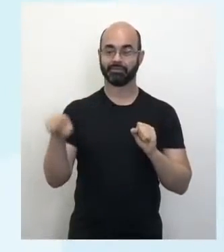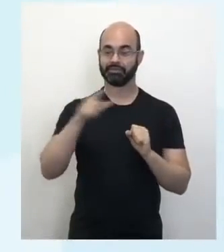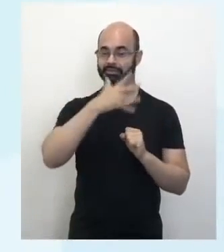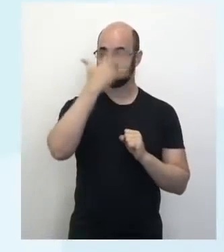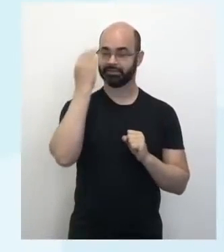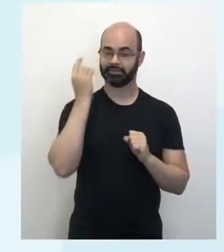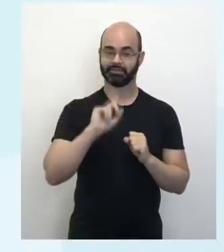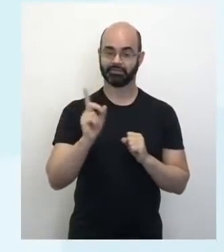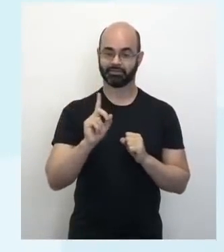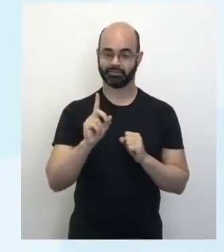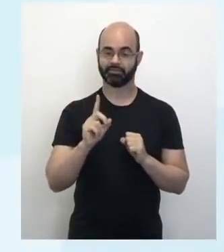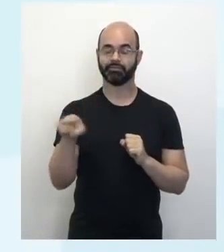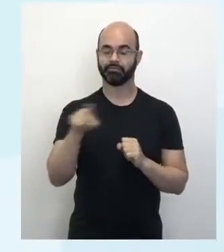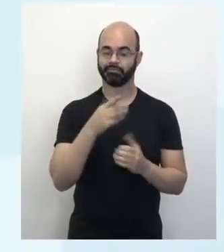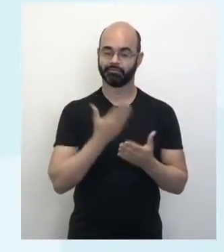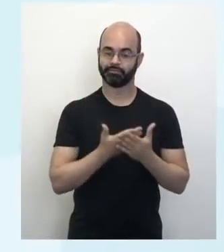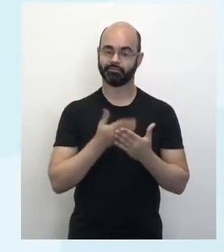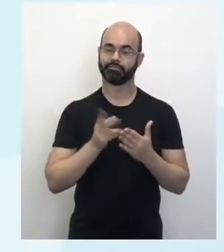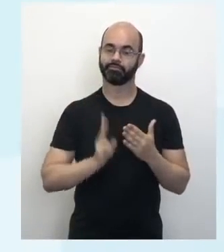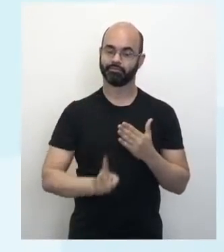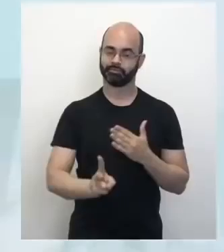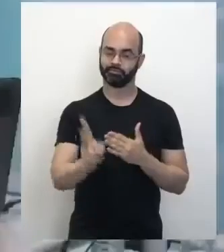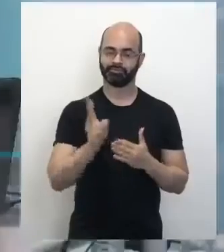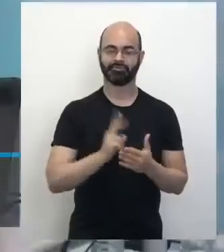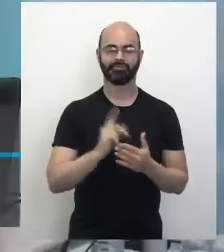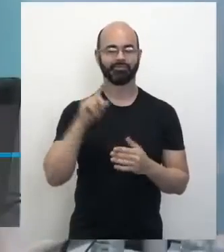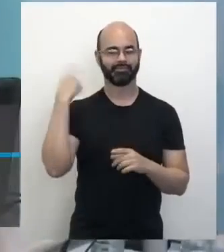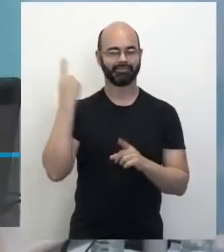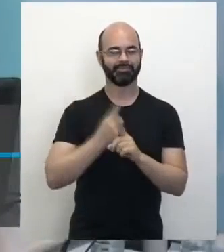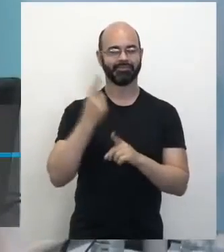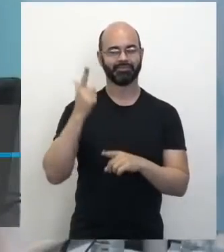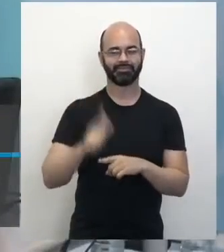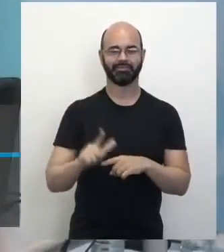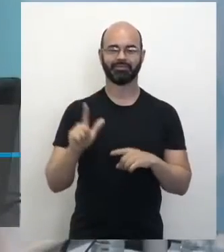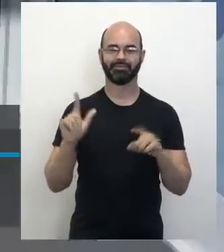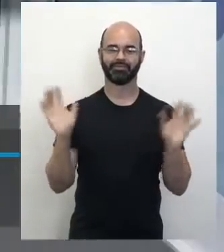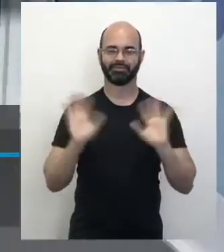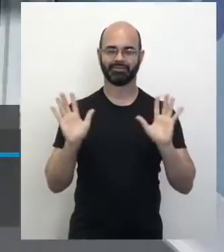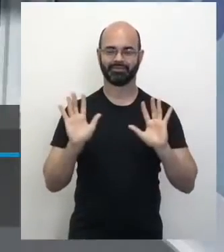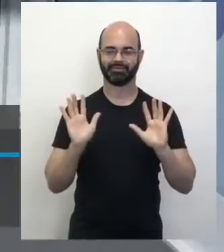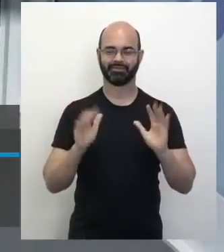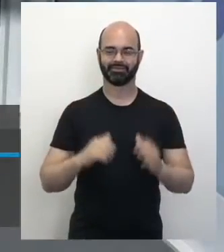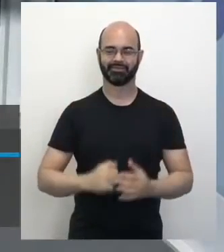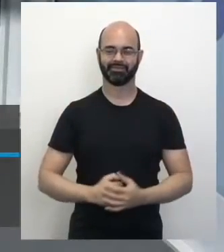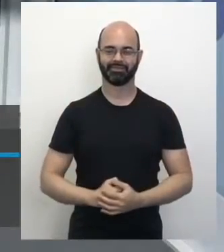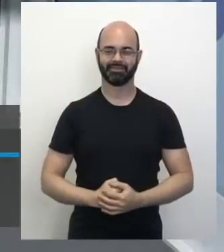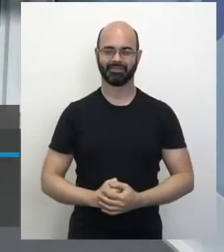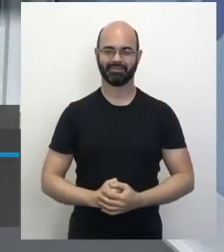avaliar, continue estudando durante o dia. Até a próxima aula. Tchau!